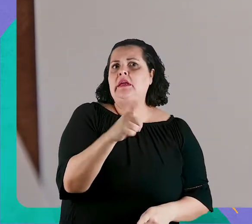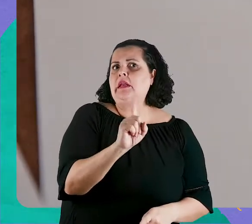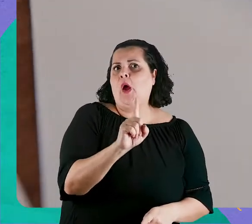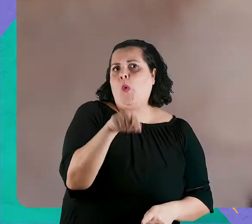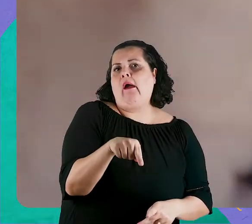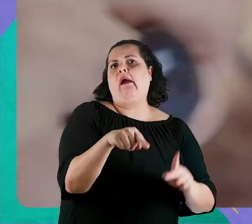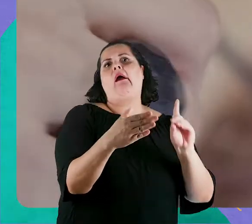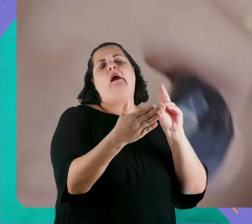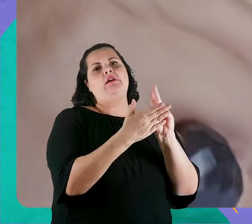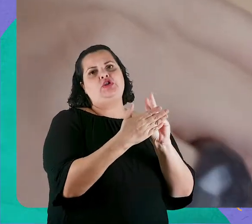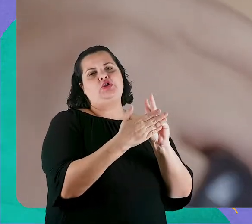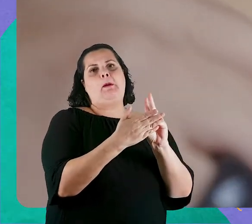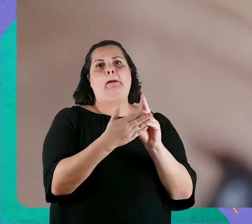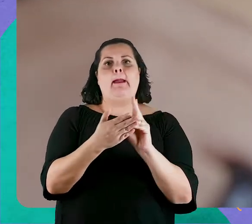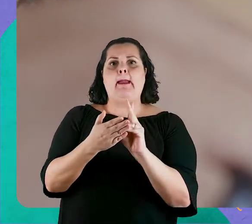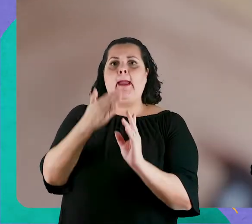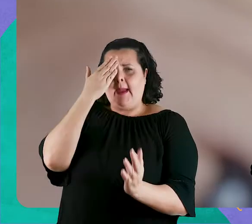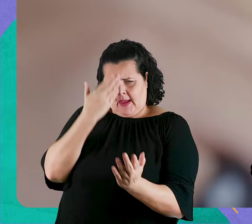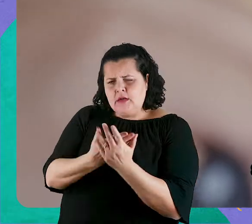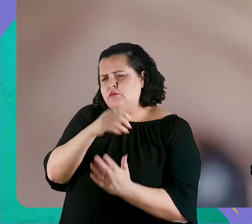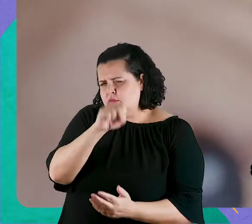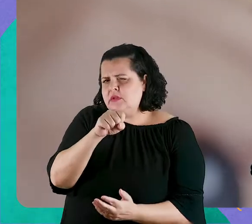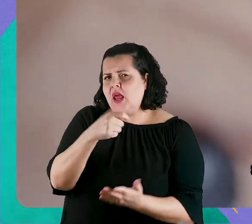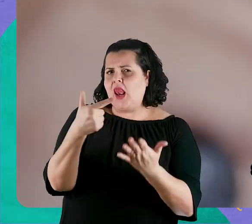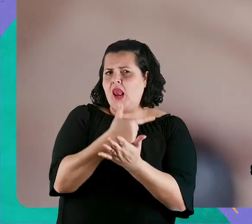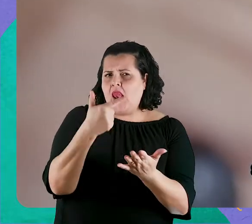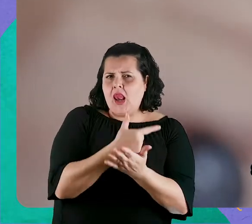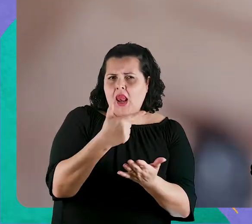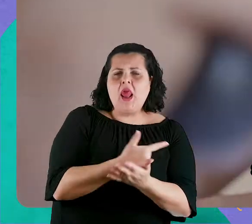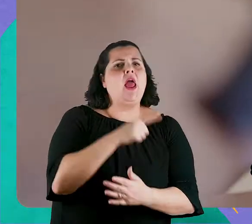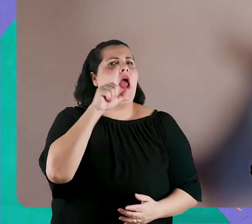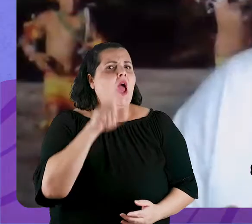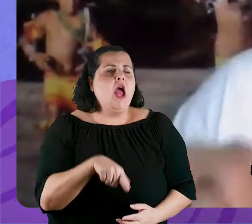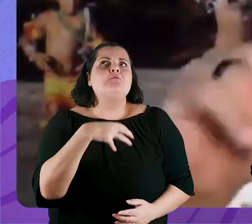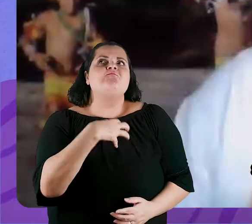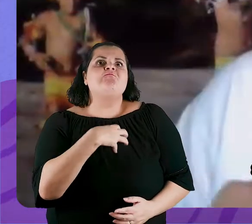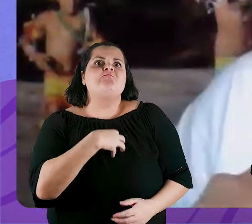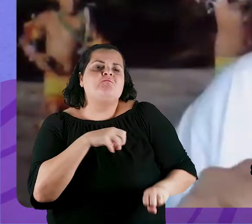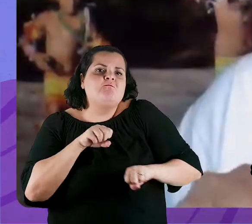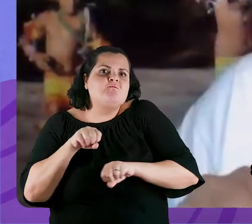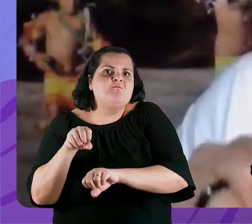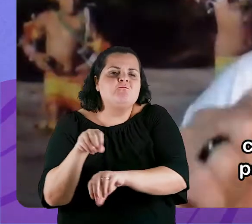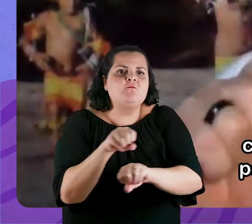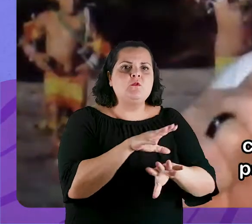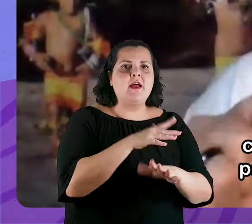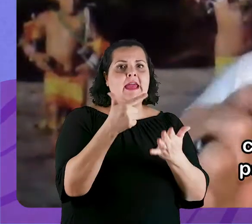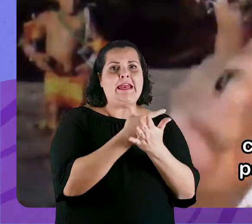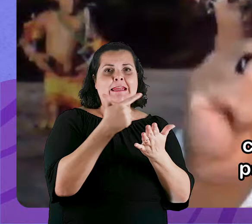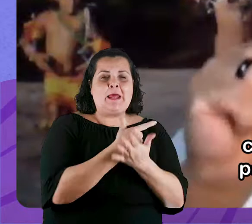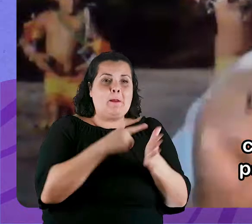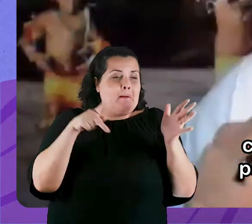como grande instrumento de formação de consciência. E na literatura indígena, que está sendo produzida pelos indígenas, um